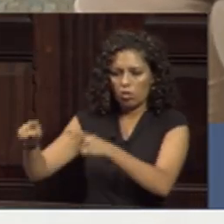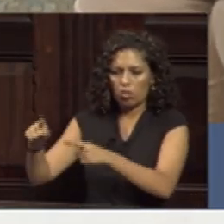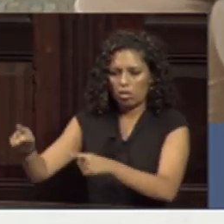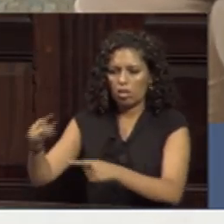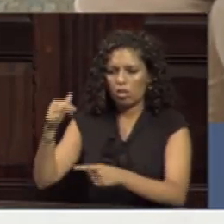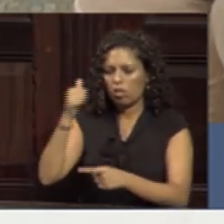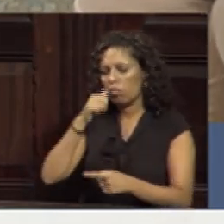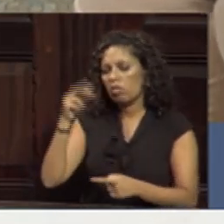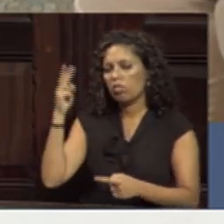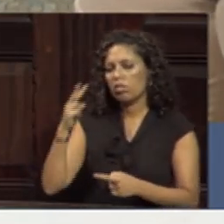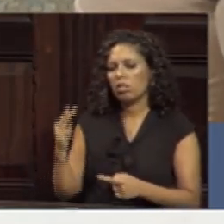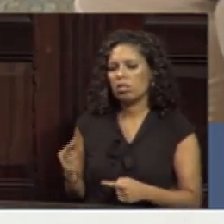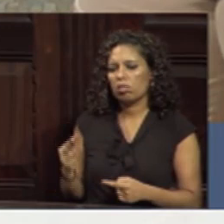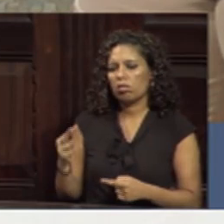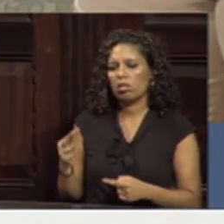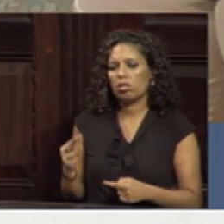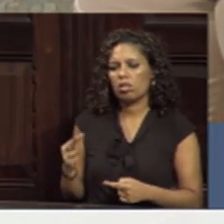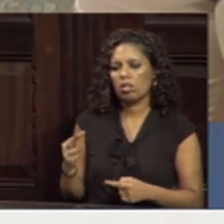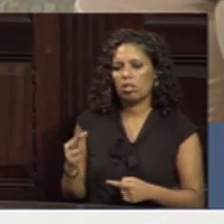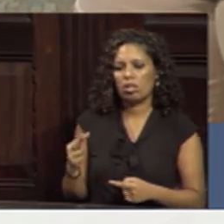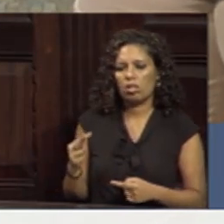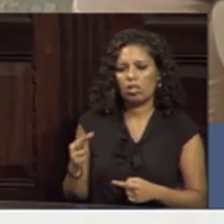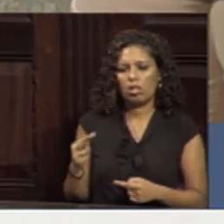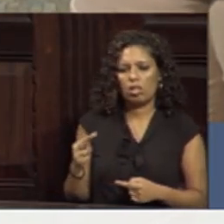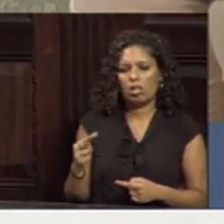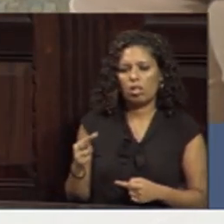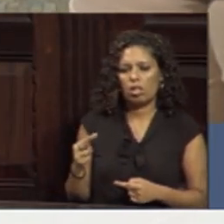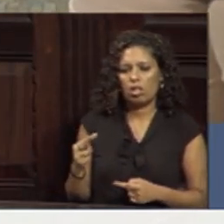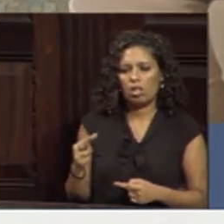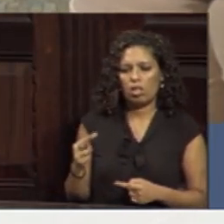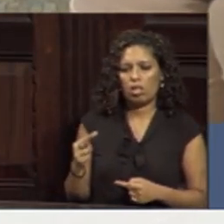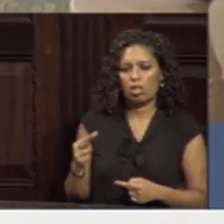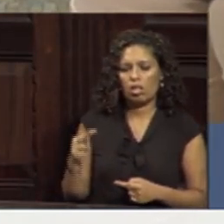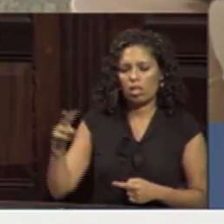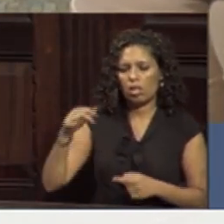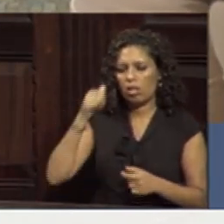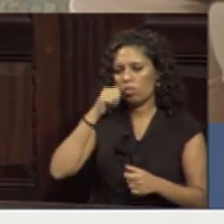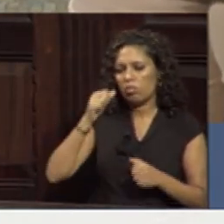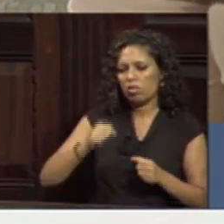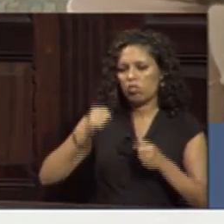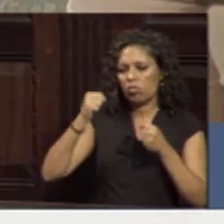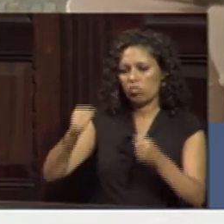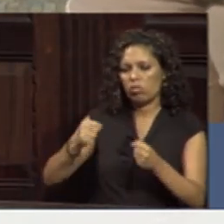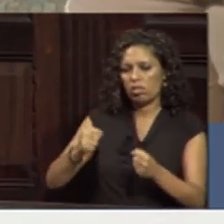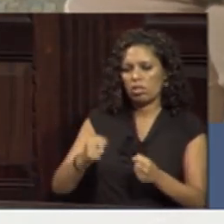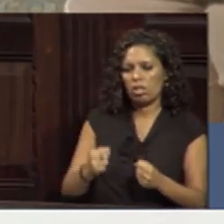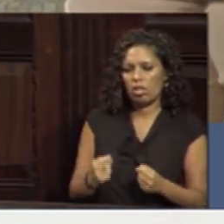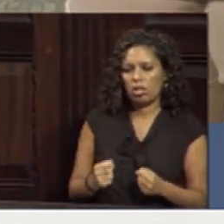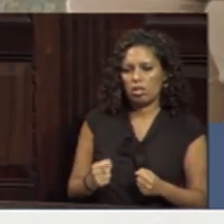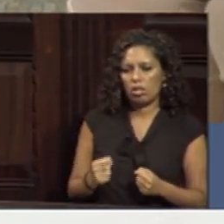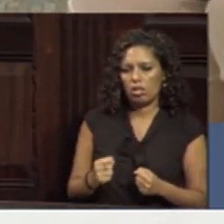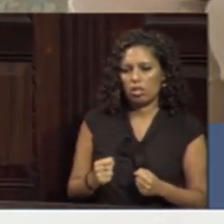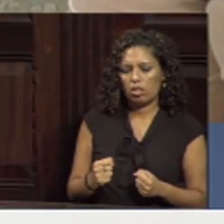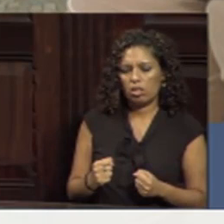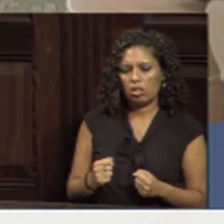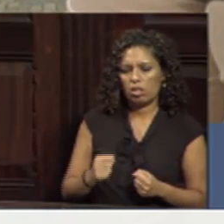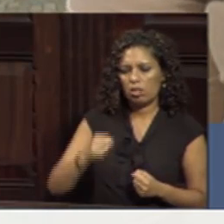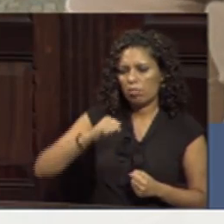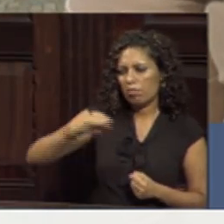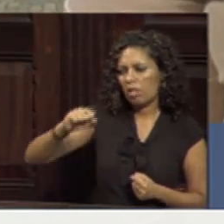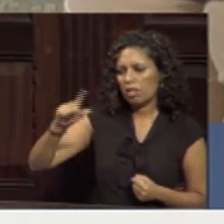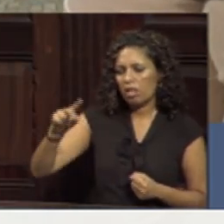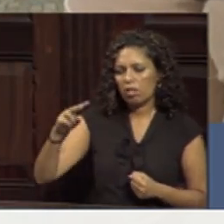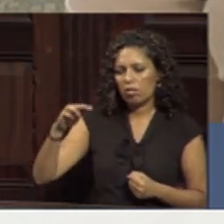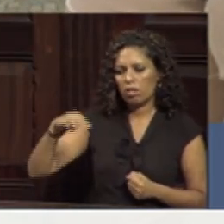Exterminaram o Anderson. Exterminaram a Marielle, lutadora, guerreira, a negra da maré. Exterminaram a